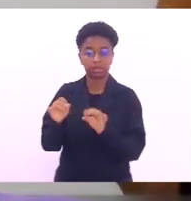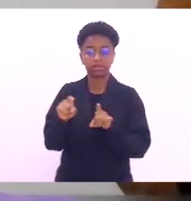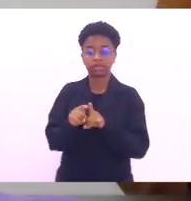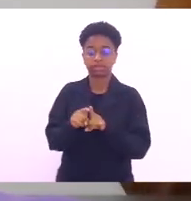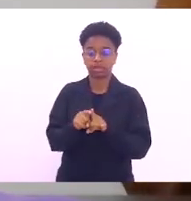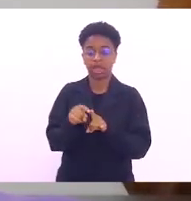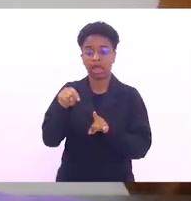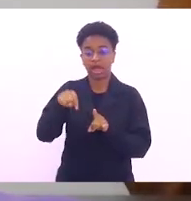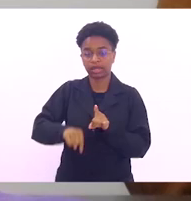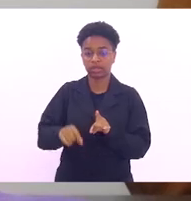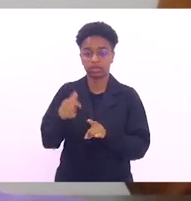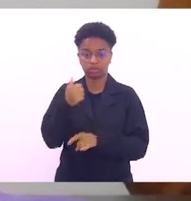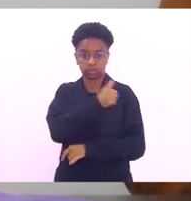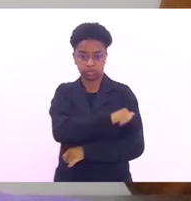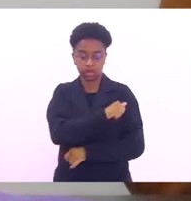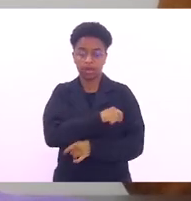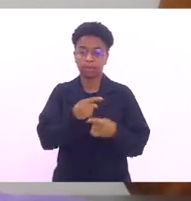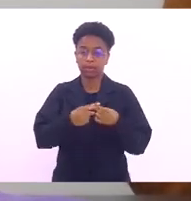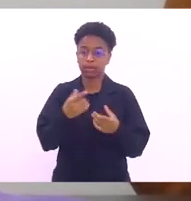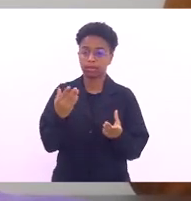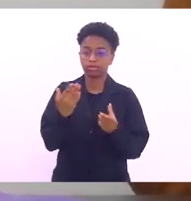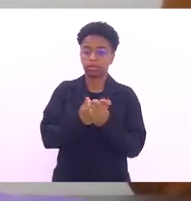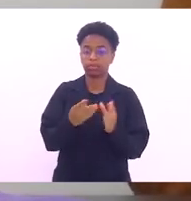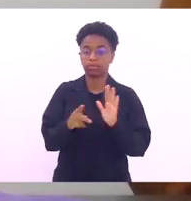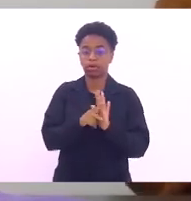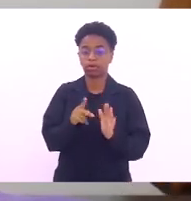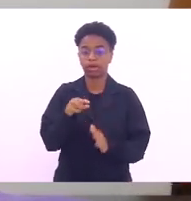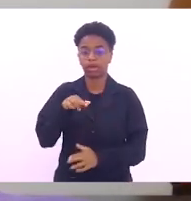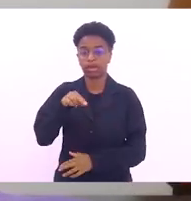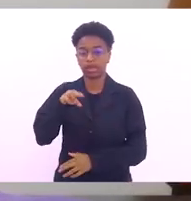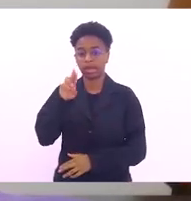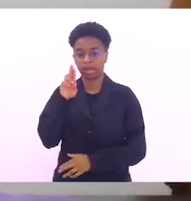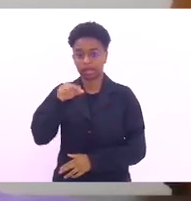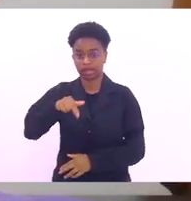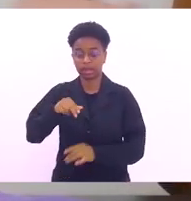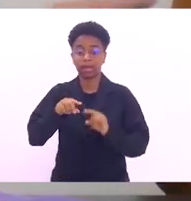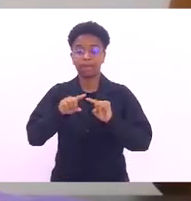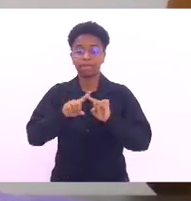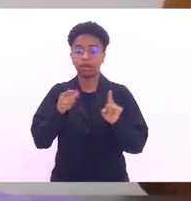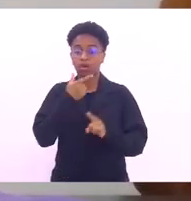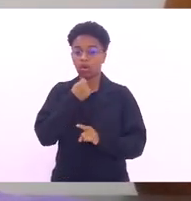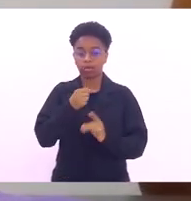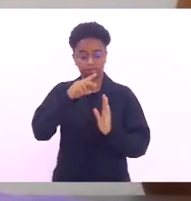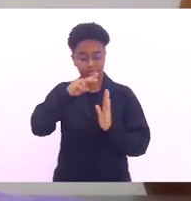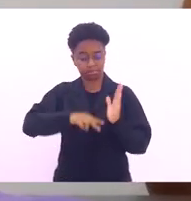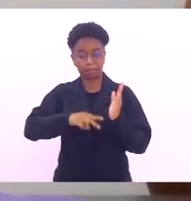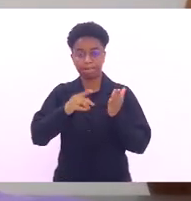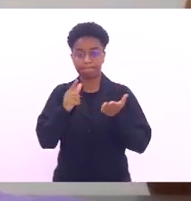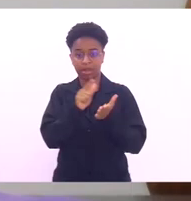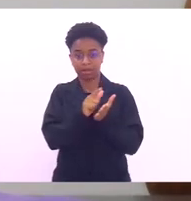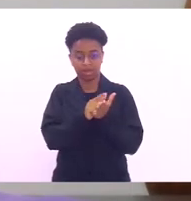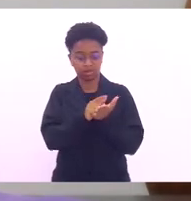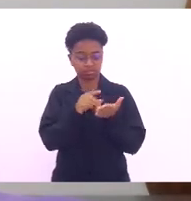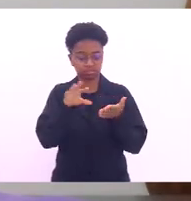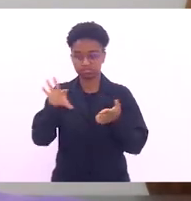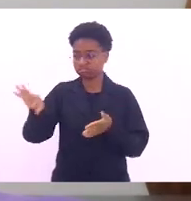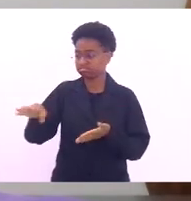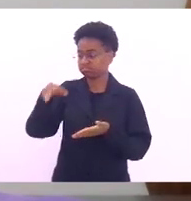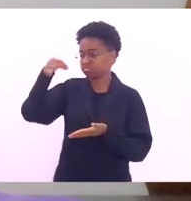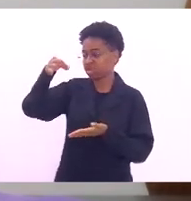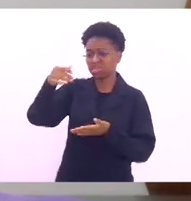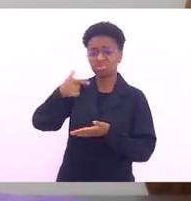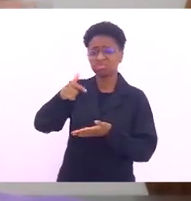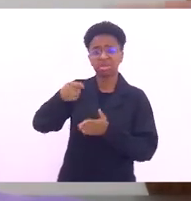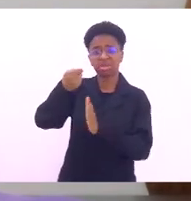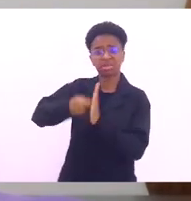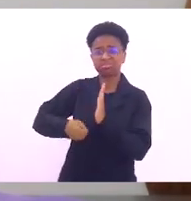que o meu processo era do Rio Grande do Norte e ele simplesmente ele pegava meus papéis que eu levei tudo né impresso e ele pegava não tem nada